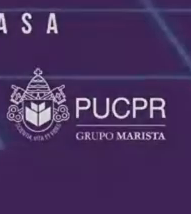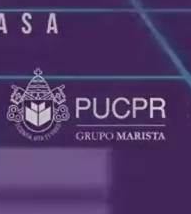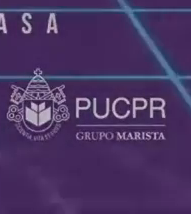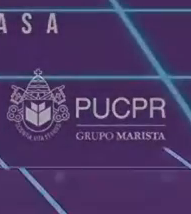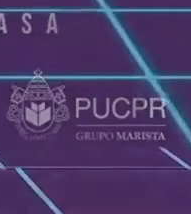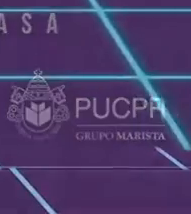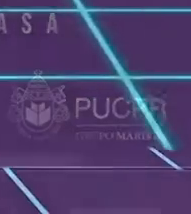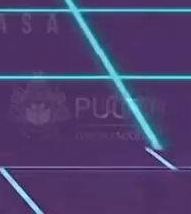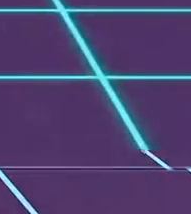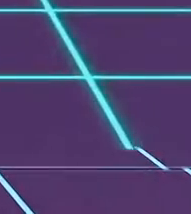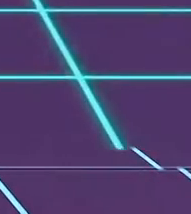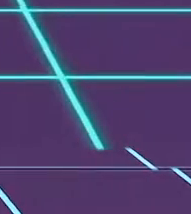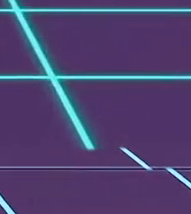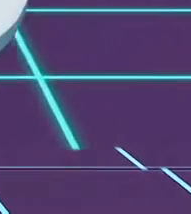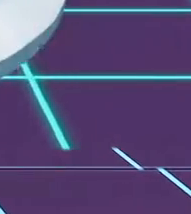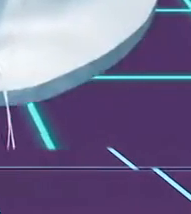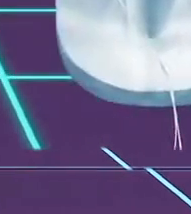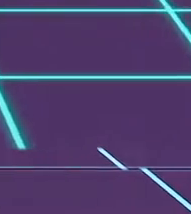E